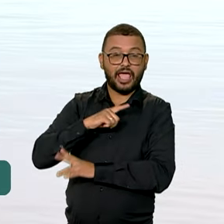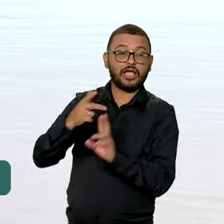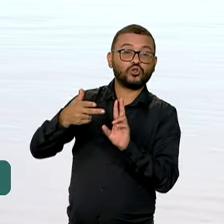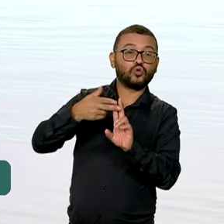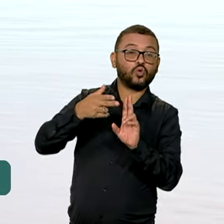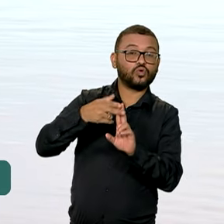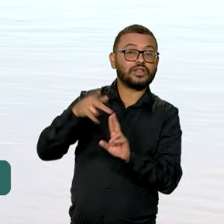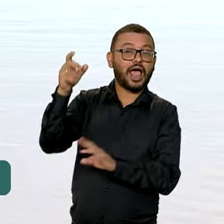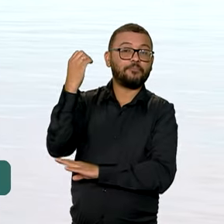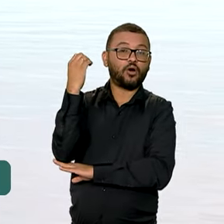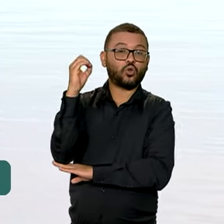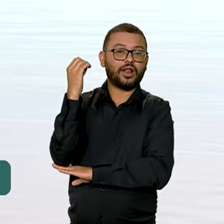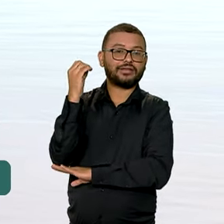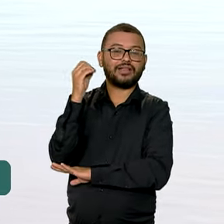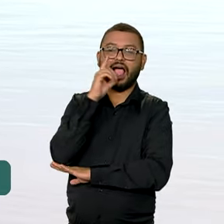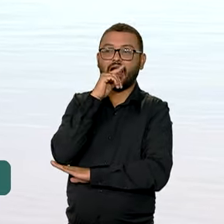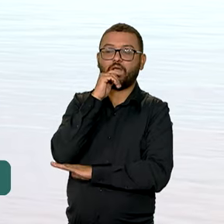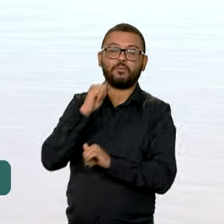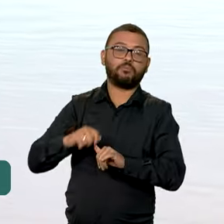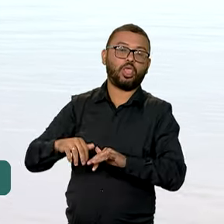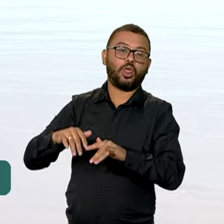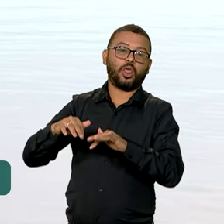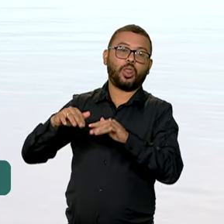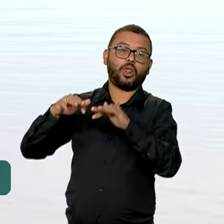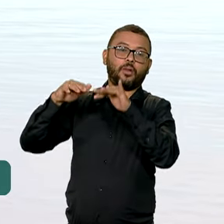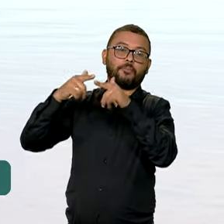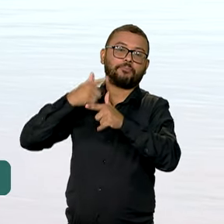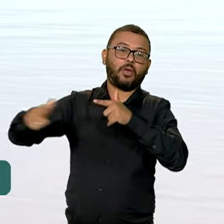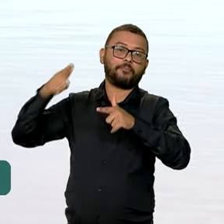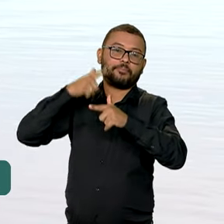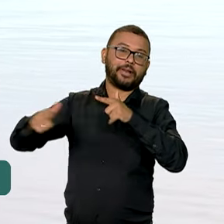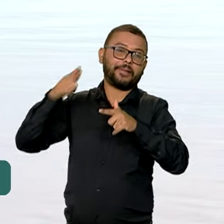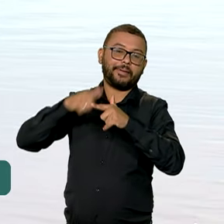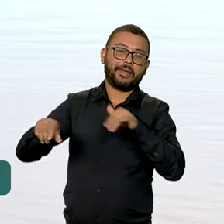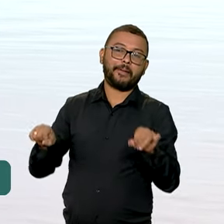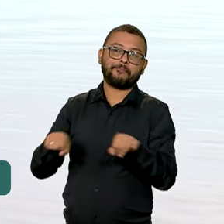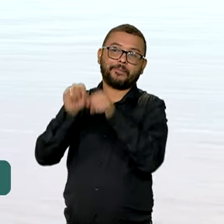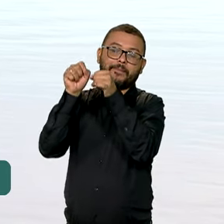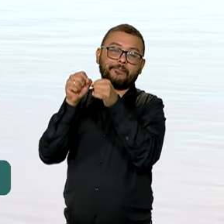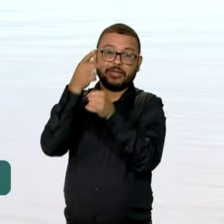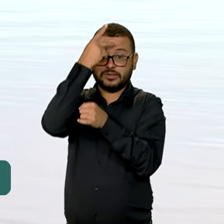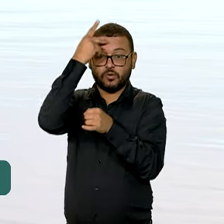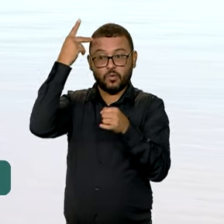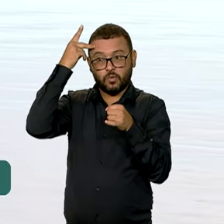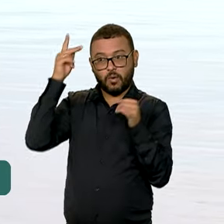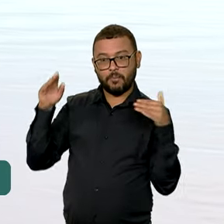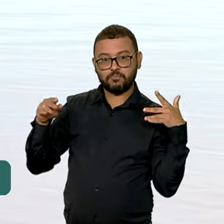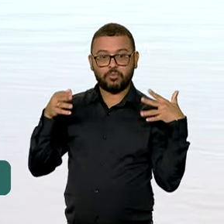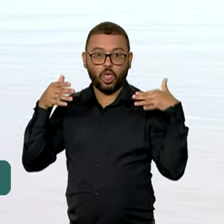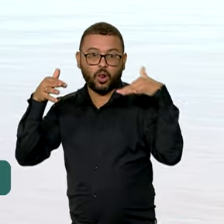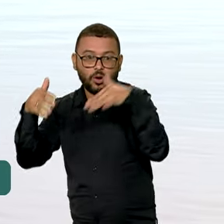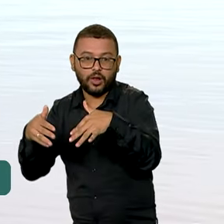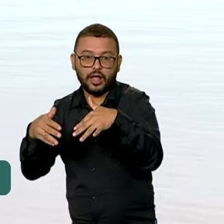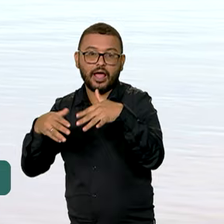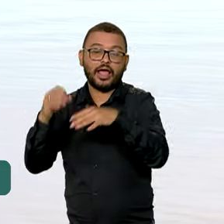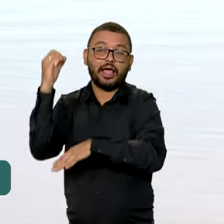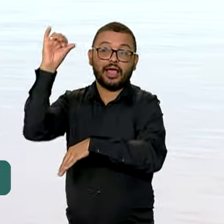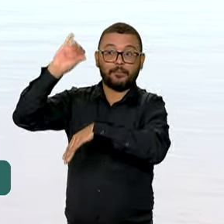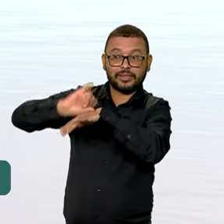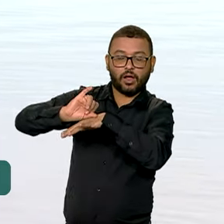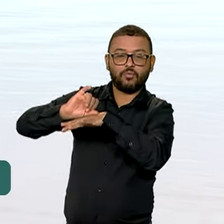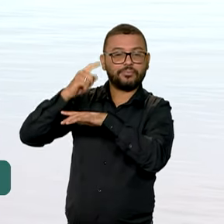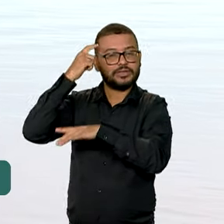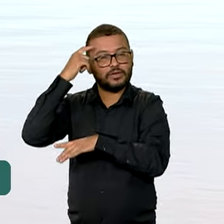em Porto Alegre ficaram praticamente colapsados. Com a capacidade comprometida na região metropolitana,